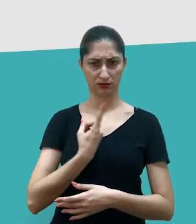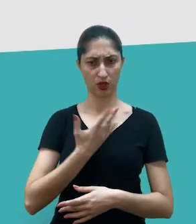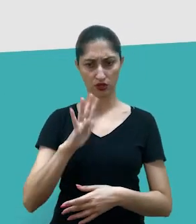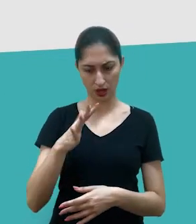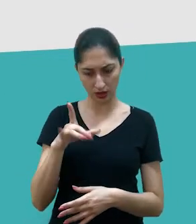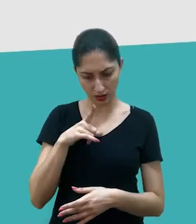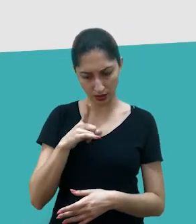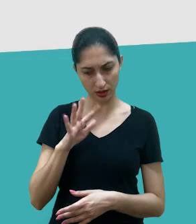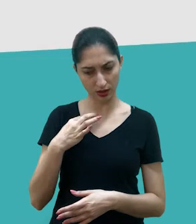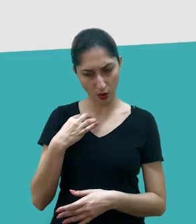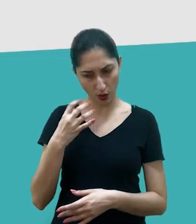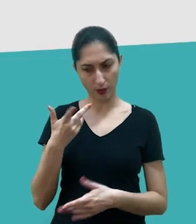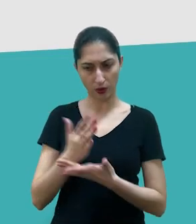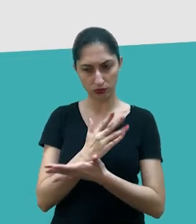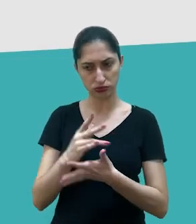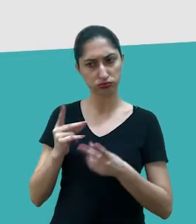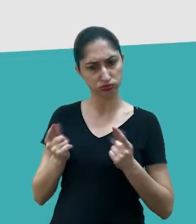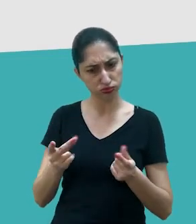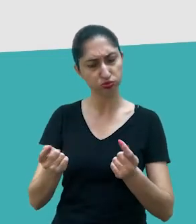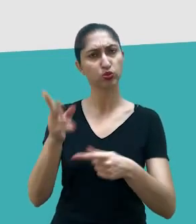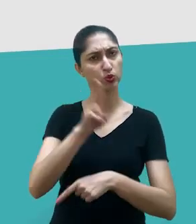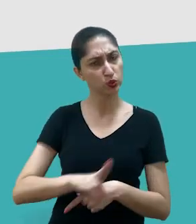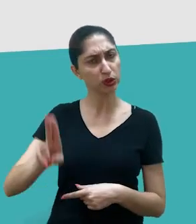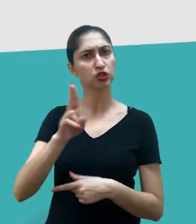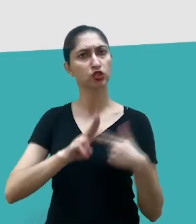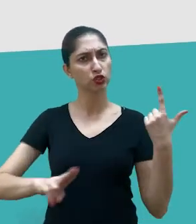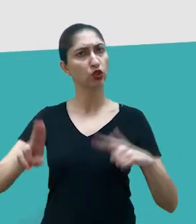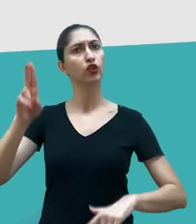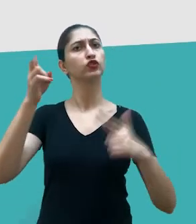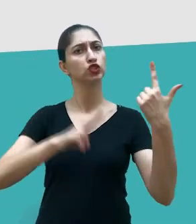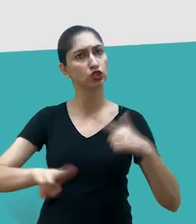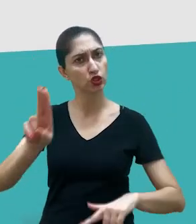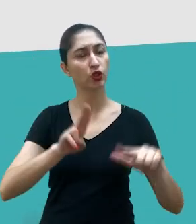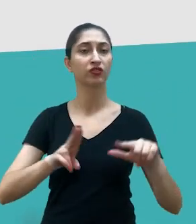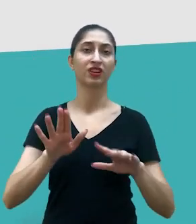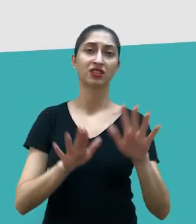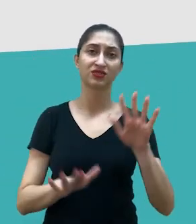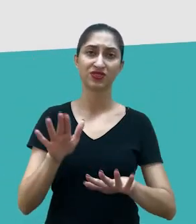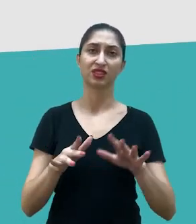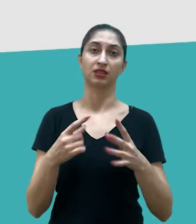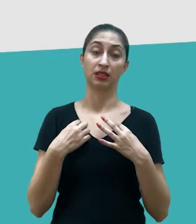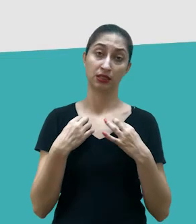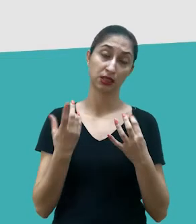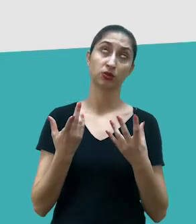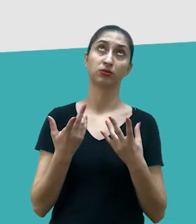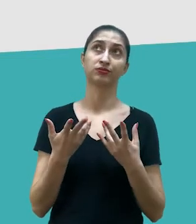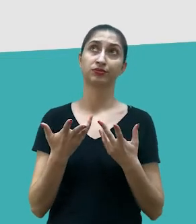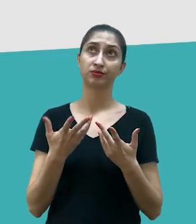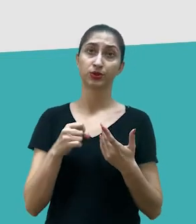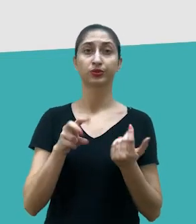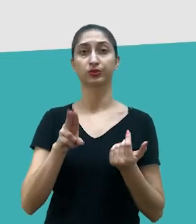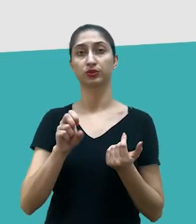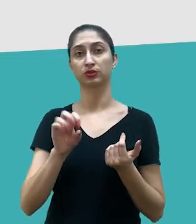já tem. Então, conserve, use muito o que você tem, mesmo que não seja um tecido de origem sustentável.